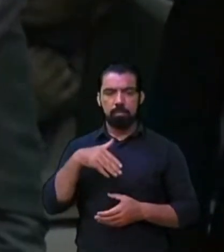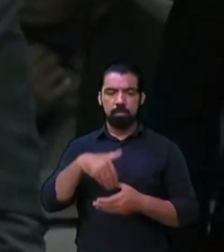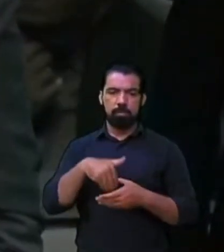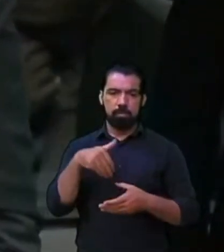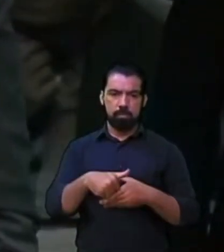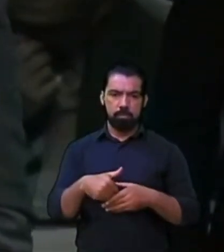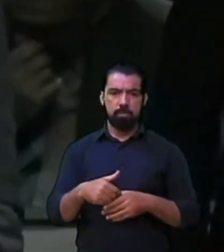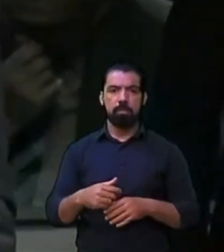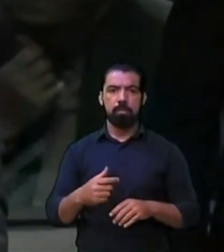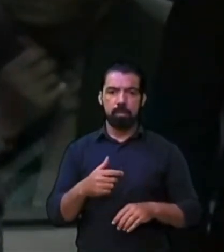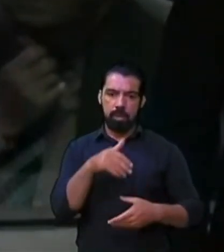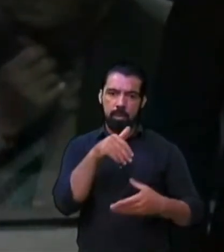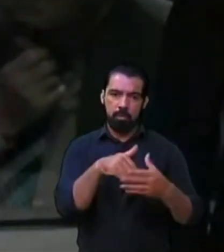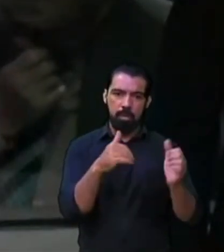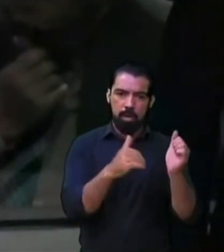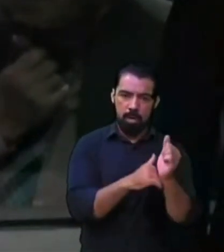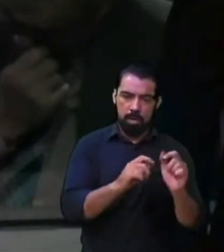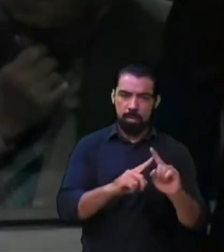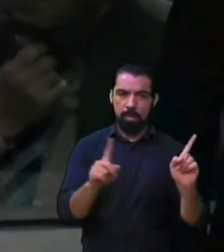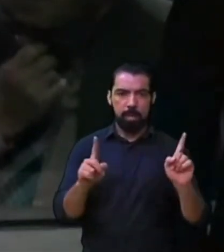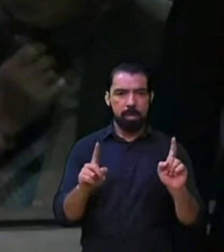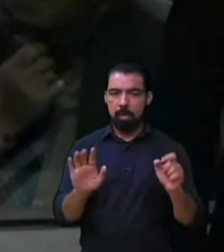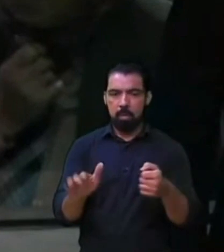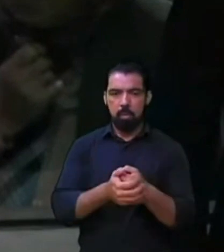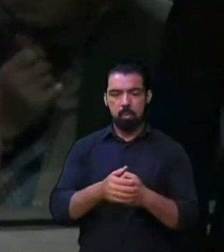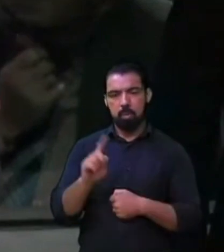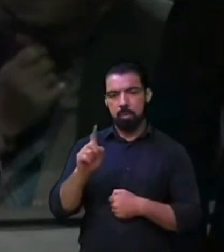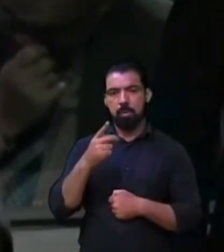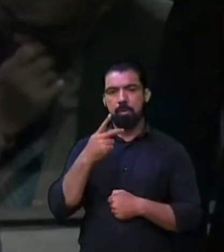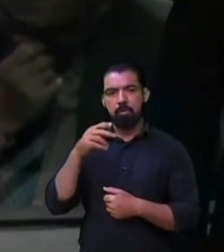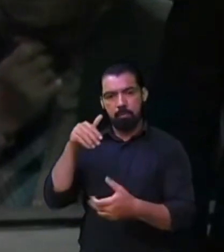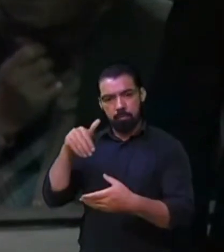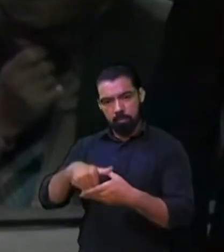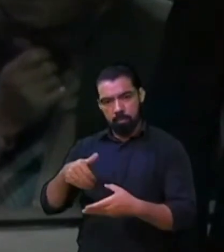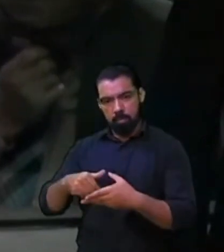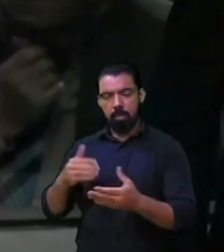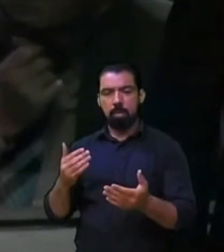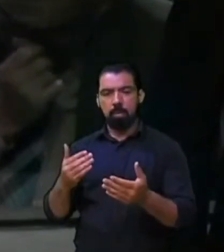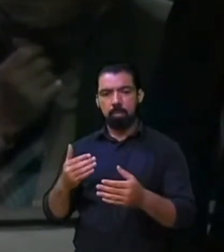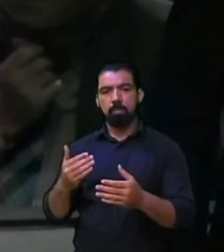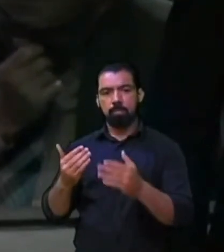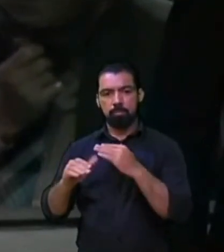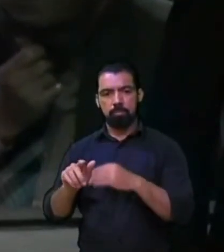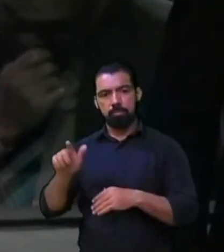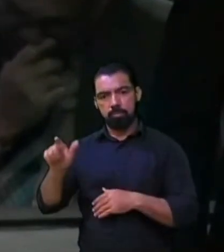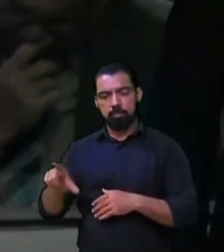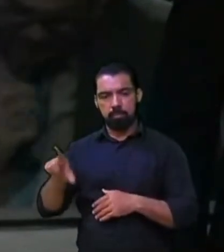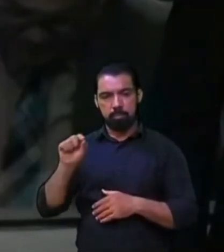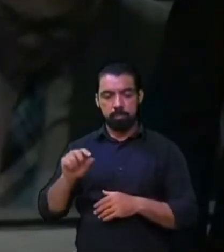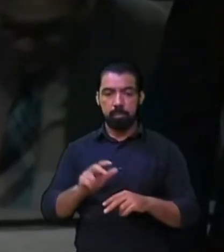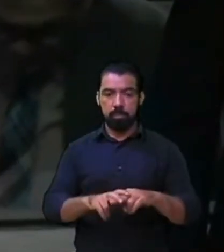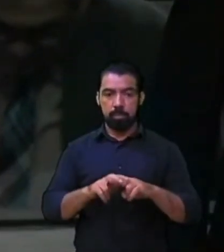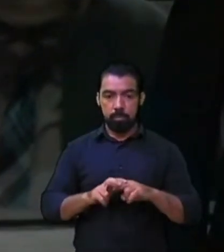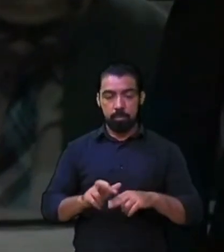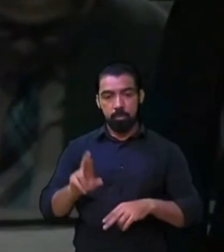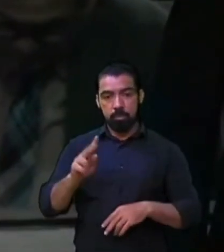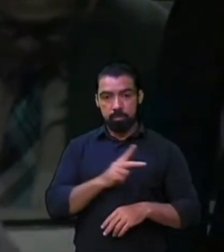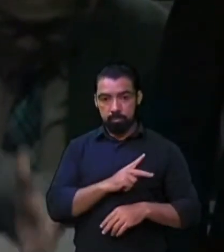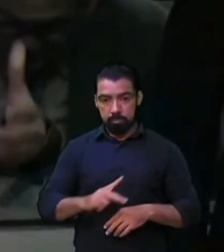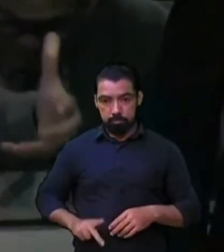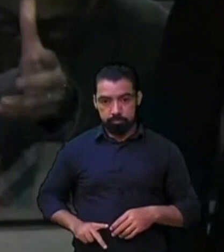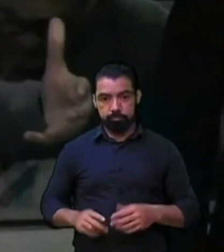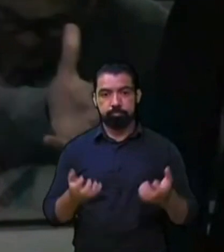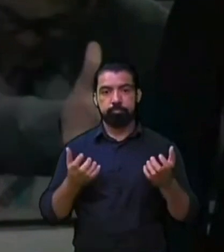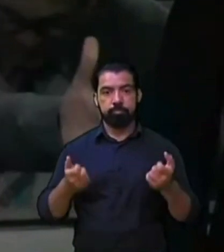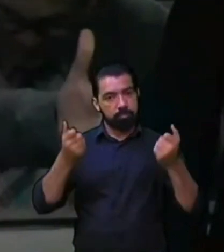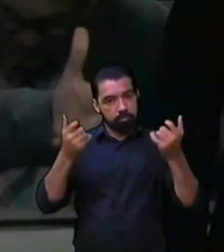apesar de ser secreto não quero esconder a ninguém que votei contra esta indicação portanto senhor presidente é isso que eu